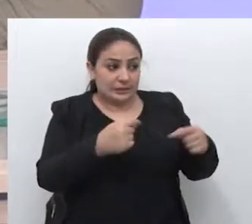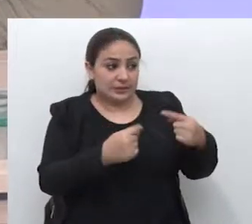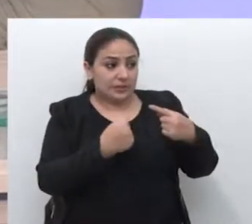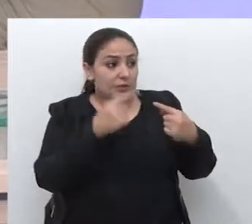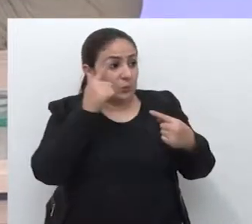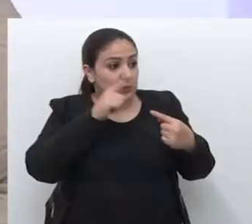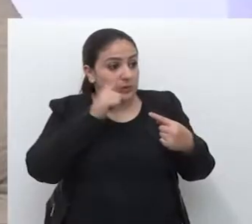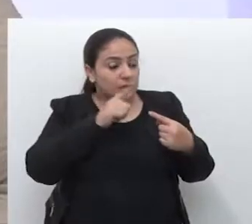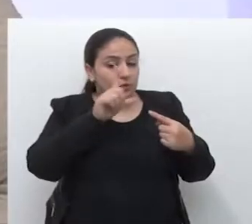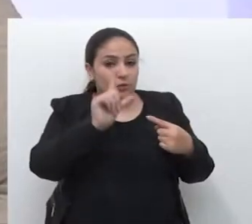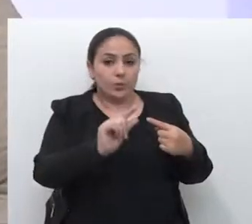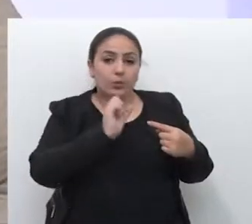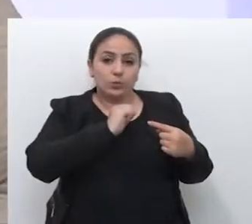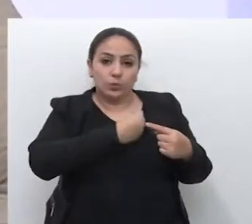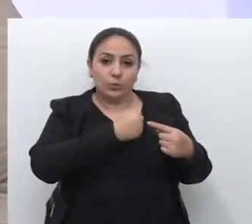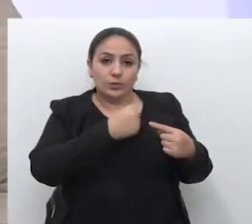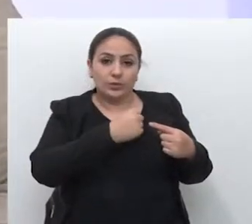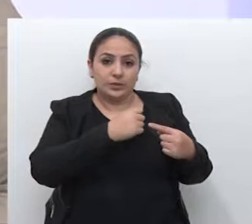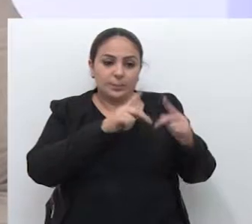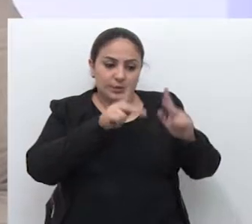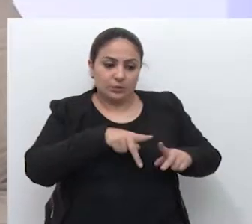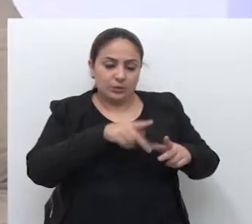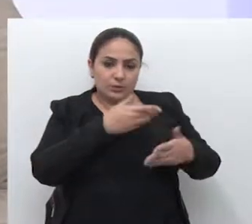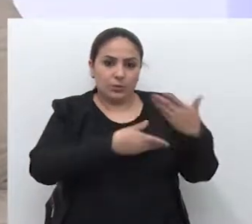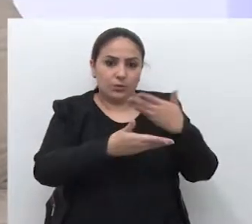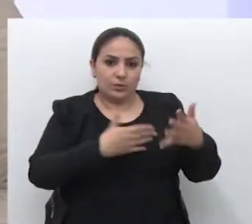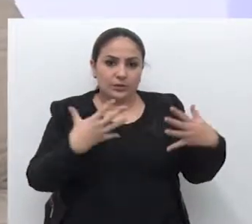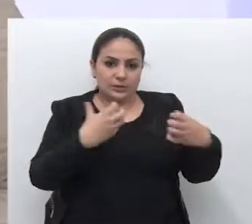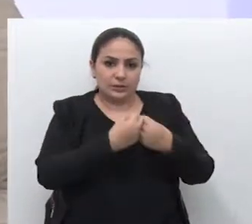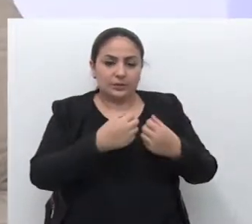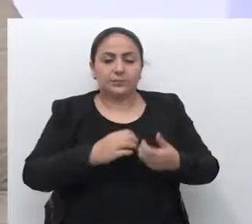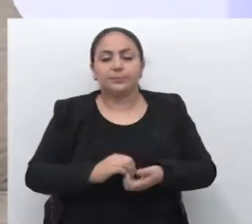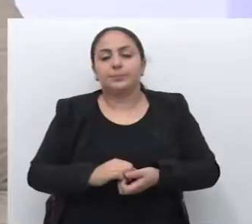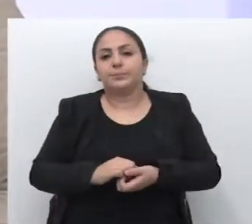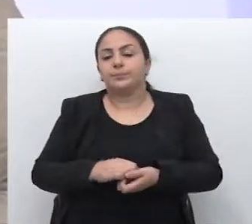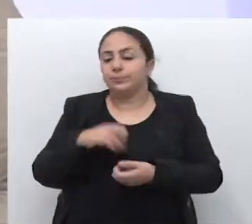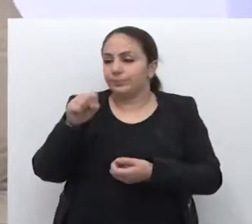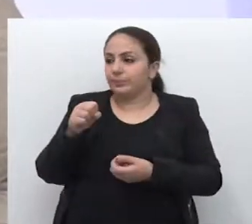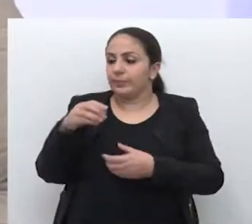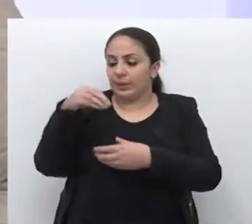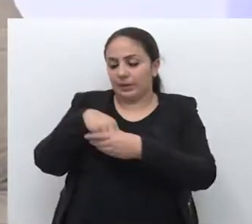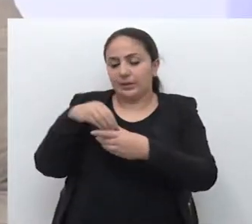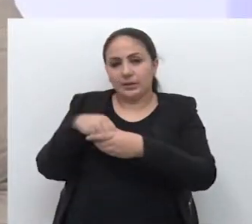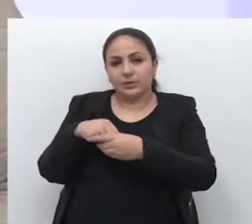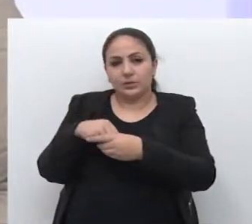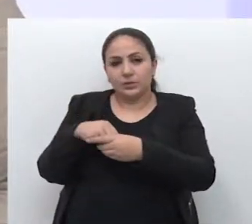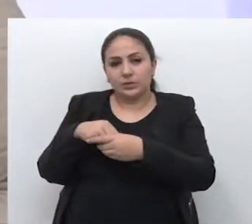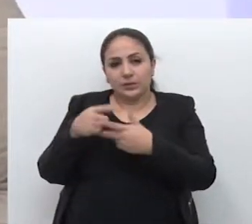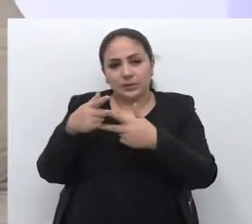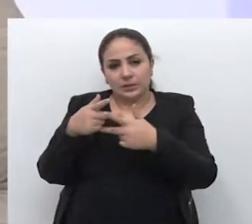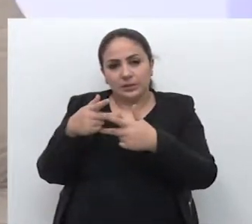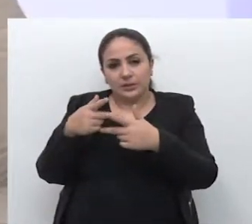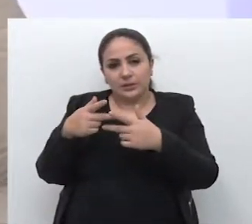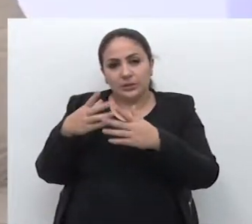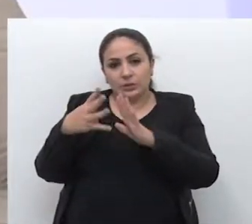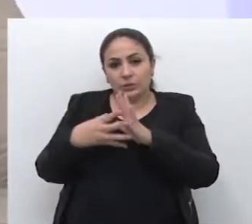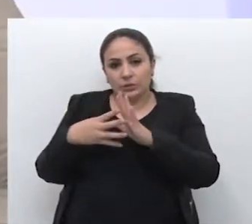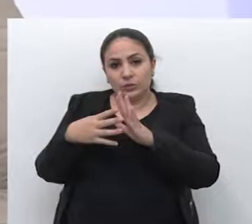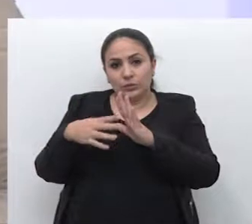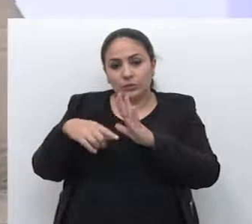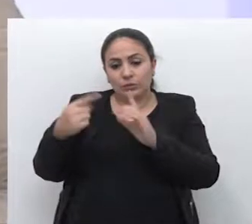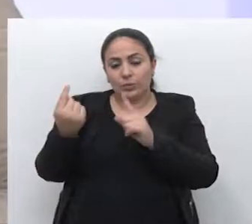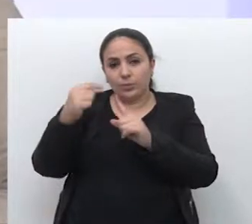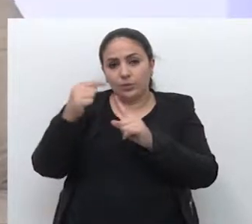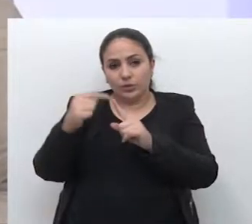número de vítimas. Isso, dentro dos parâmetros, né, dos pilares da segurança no trânsito, que agora está